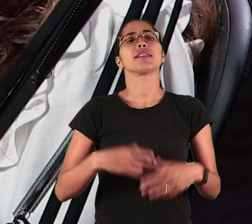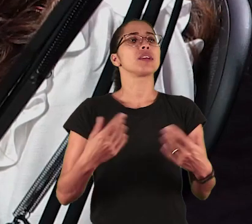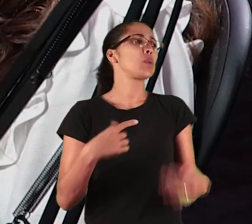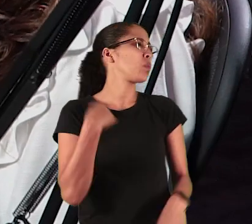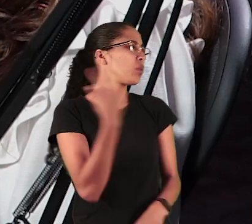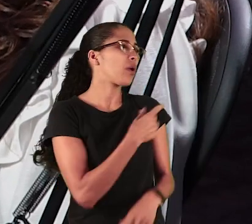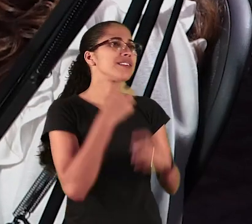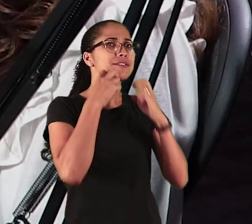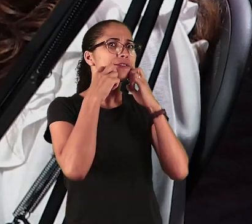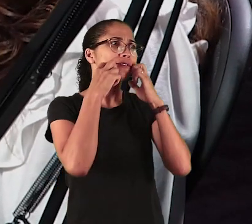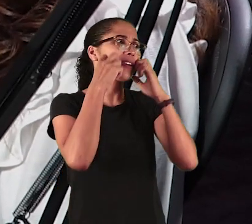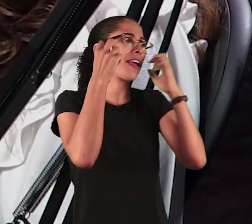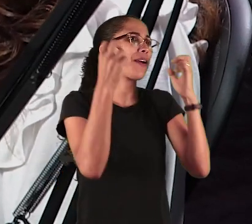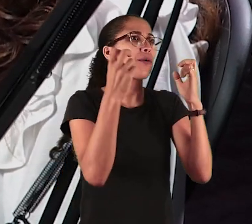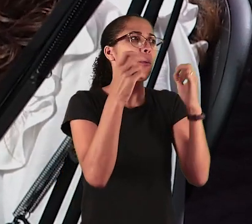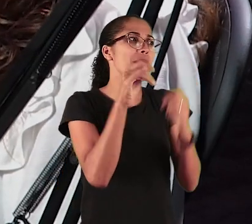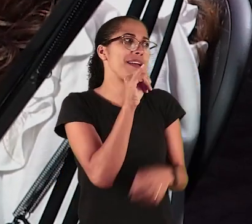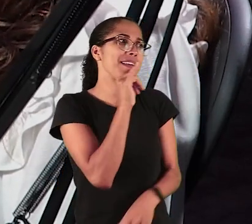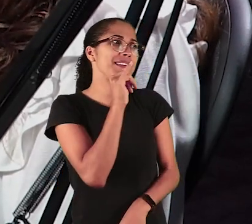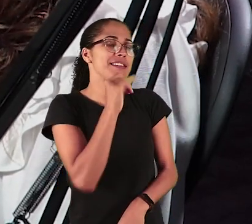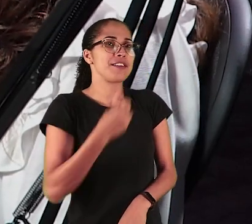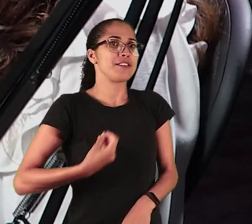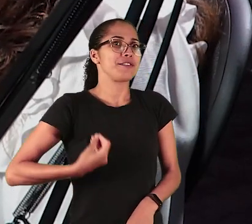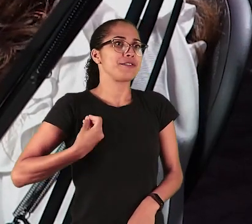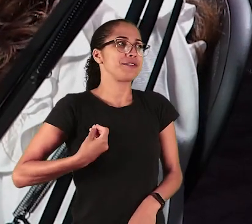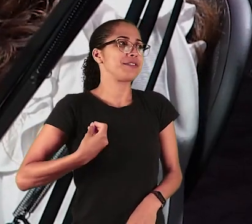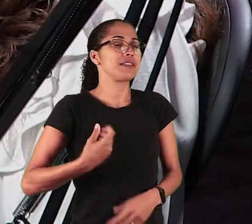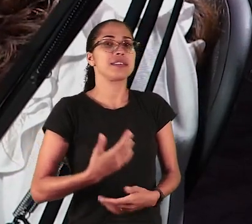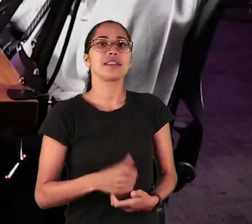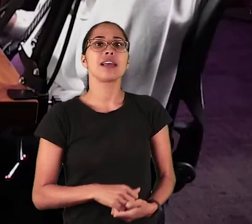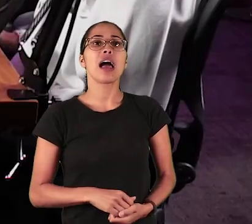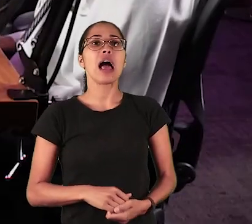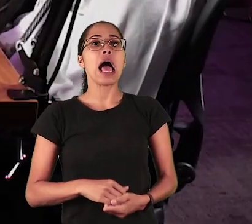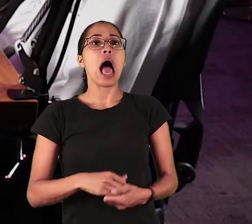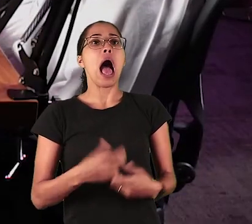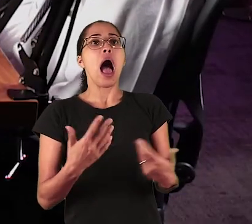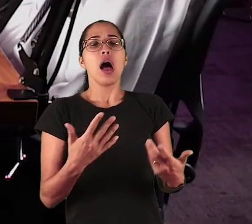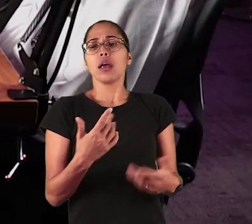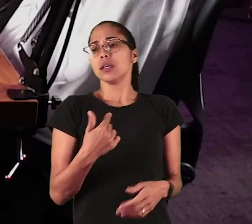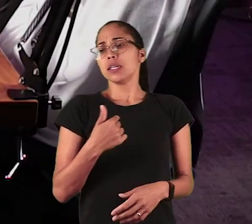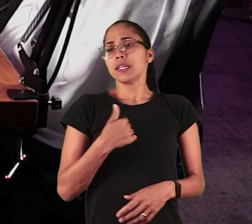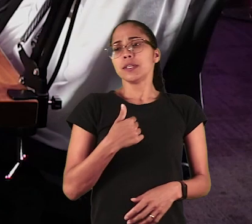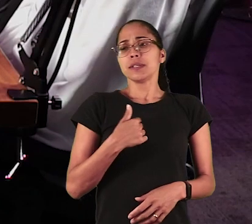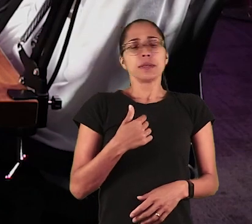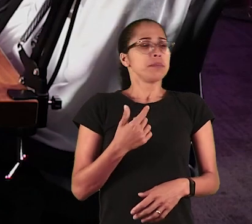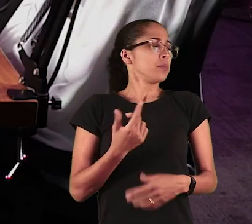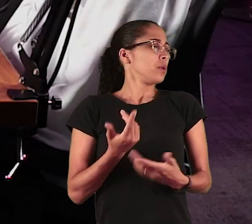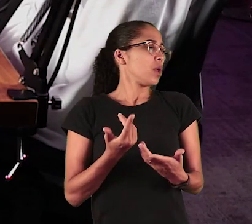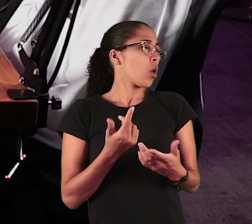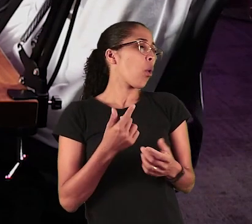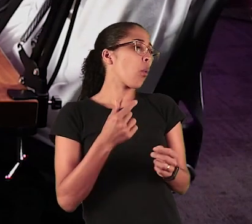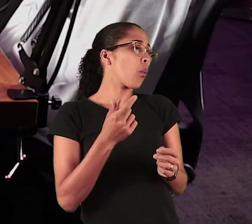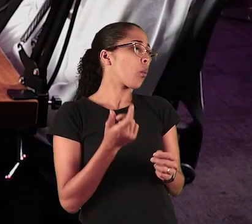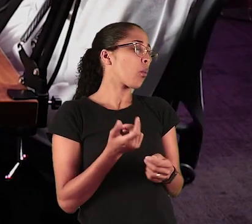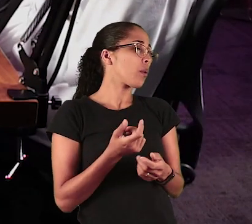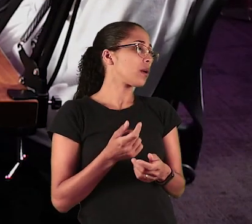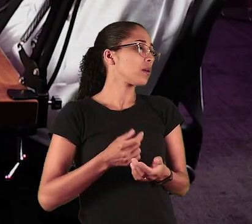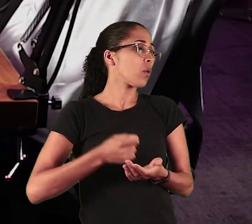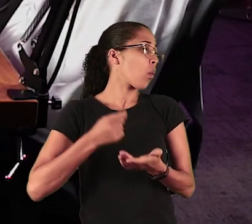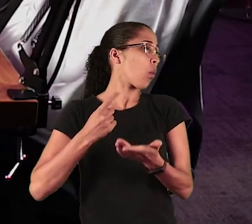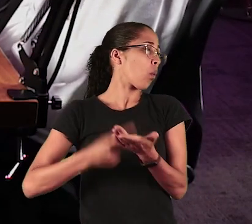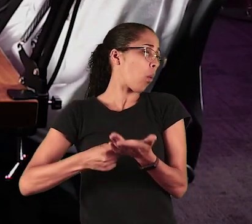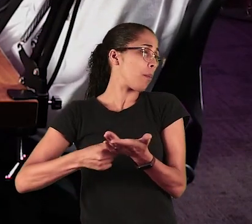tem tem um pouco de vergonha né de colocar a nossa vida teria falado outra coisa Ah eu tive um compromisso de trabalho não consegui